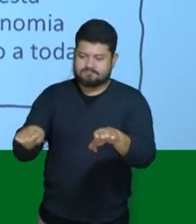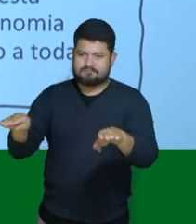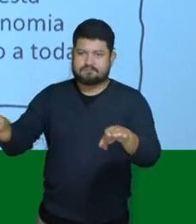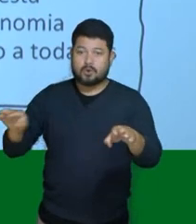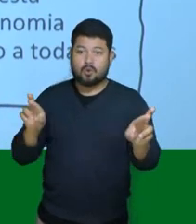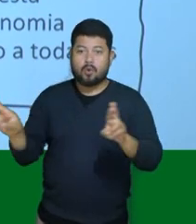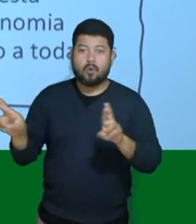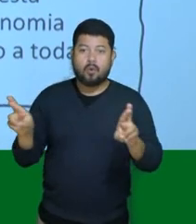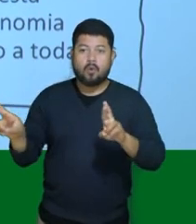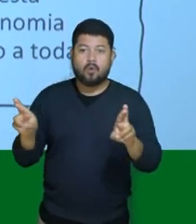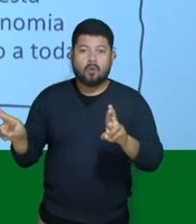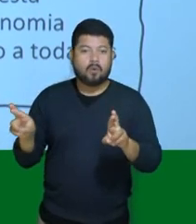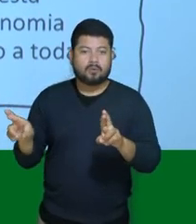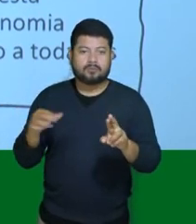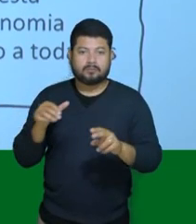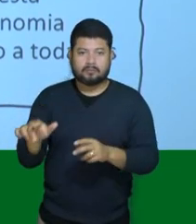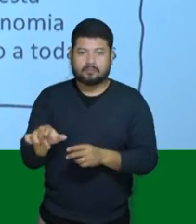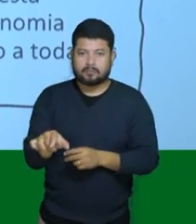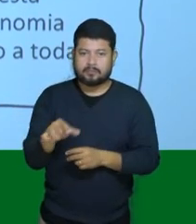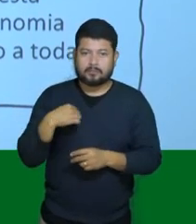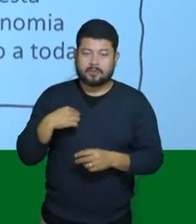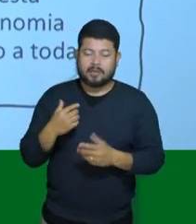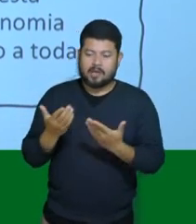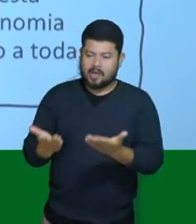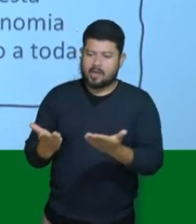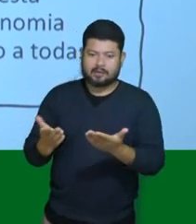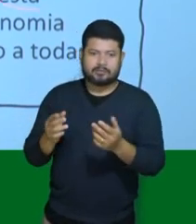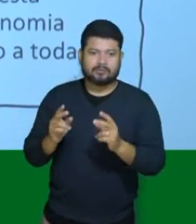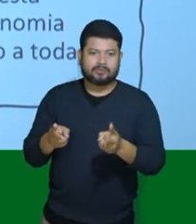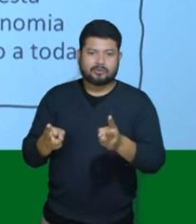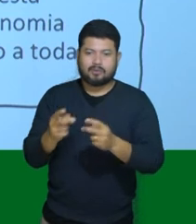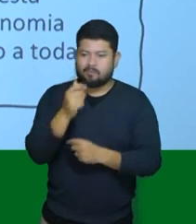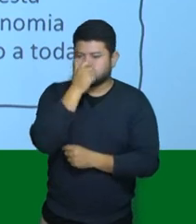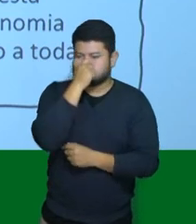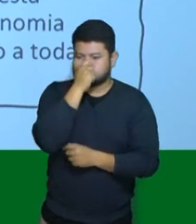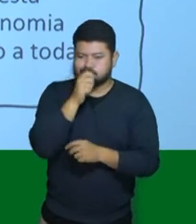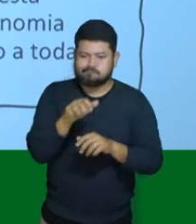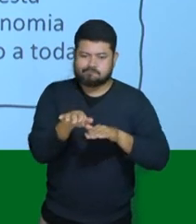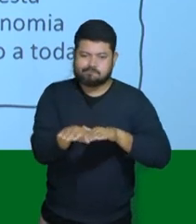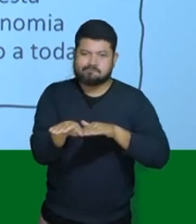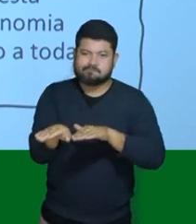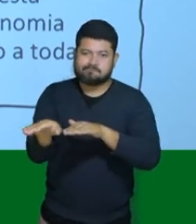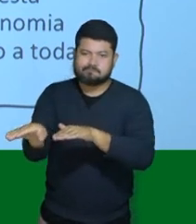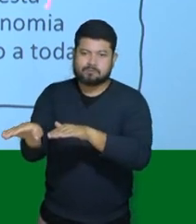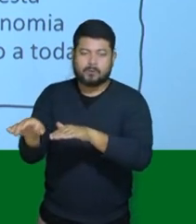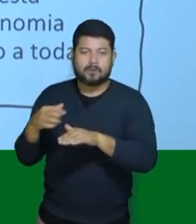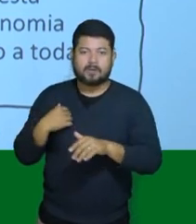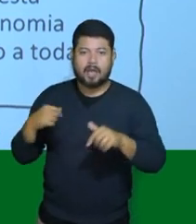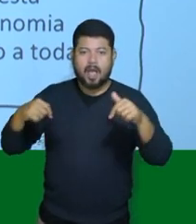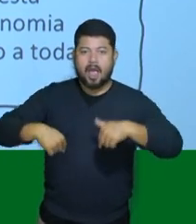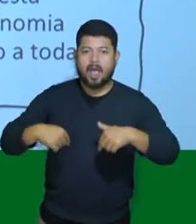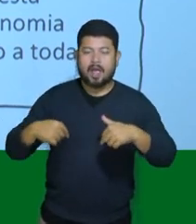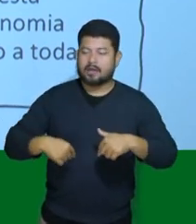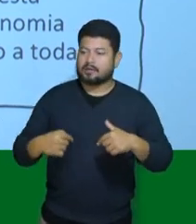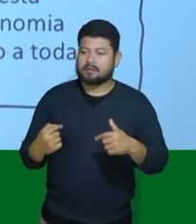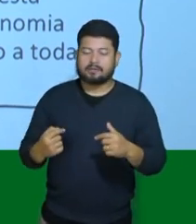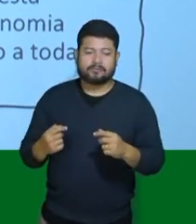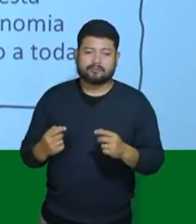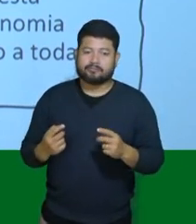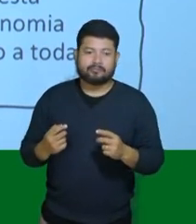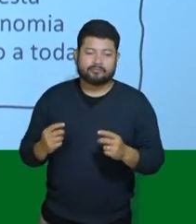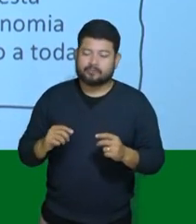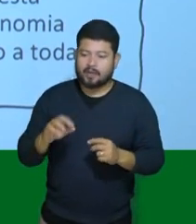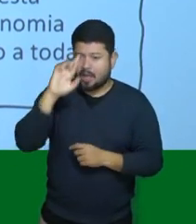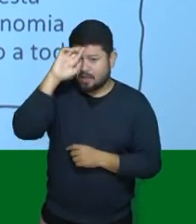Entende? Só o transporte público resolve, nesse caso, né? E eu acho que Santa Catarina, para isso que eu falei, está bem posicionada. Ela ainda tem